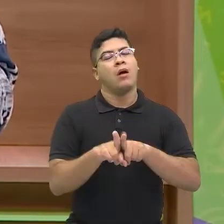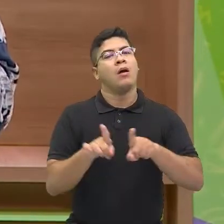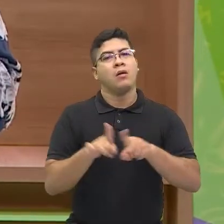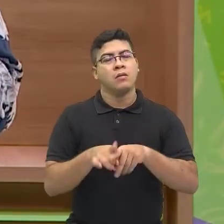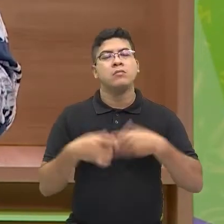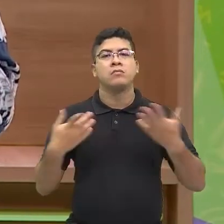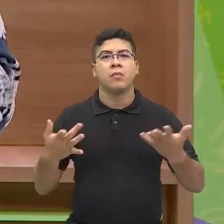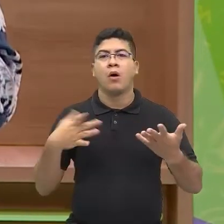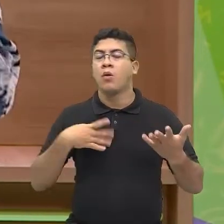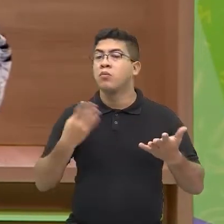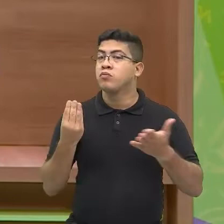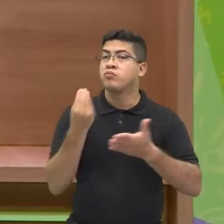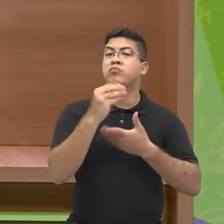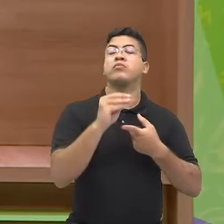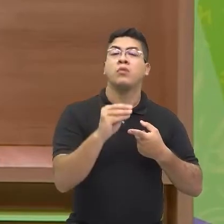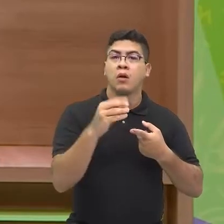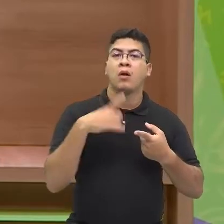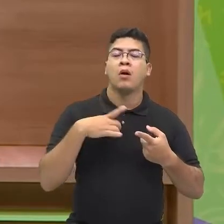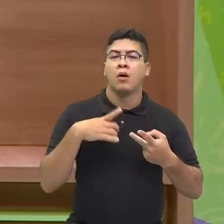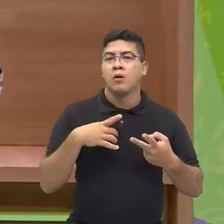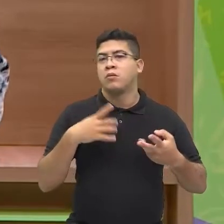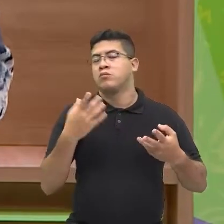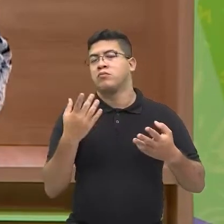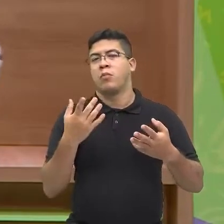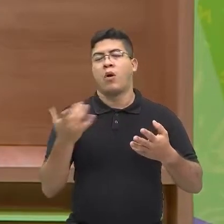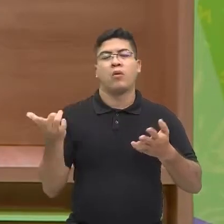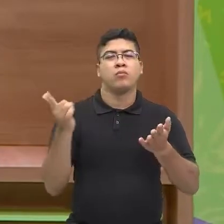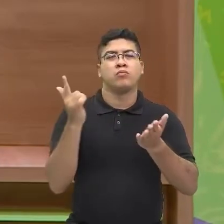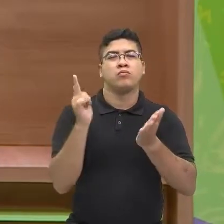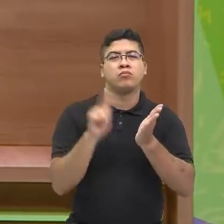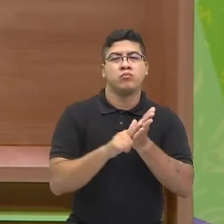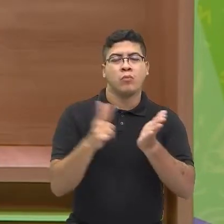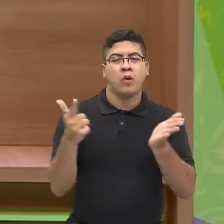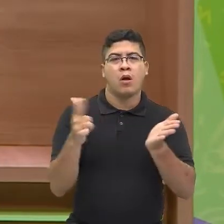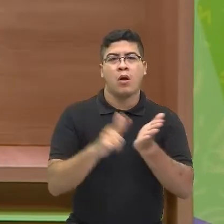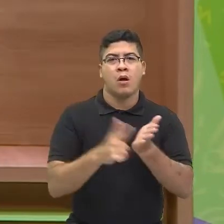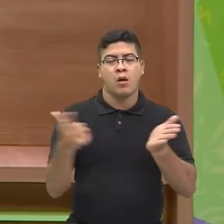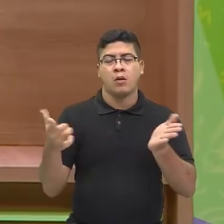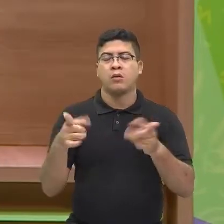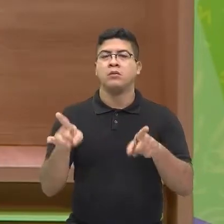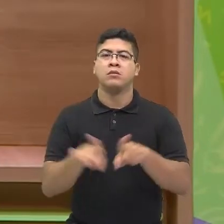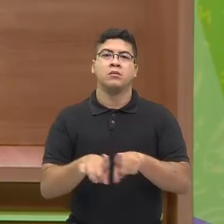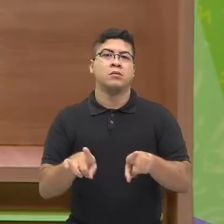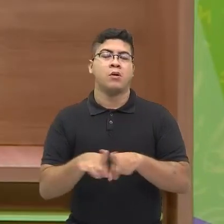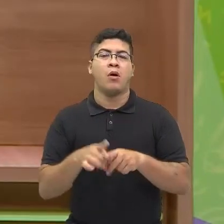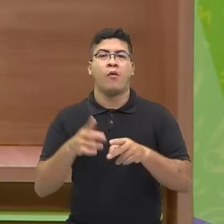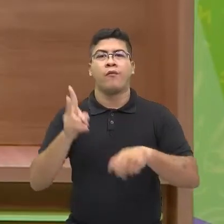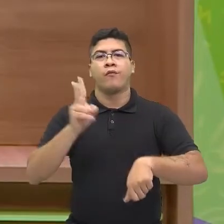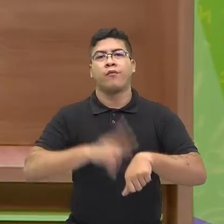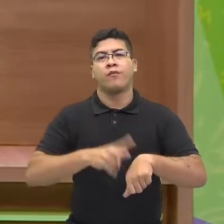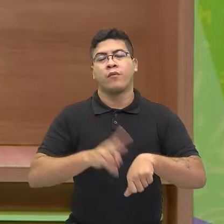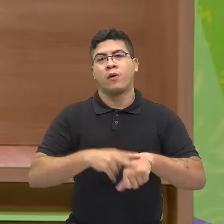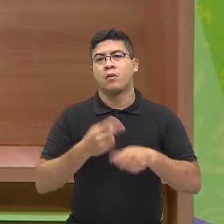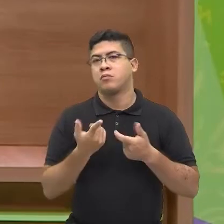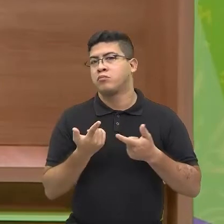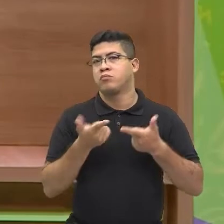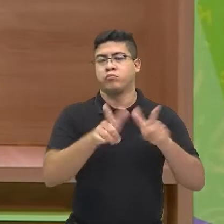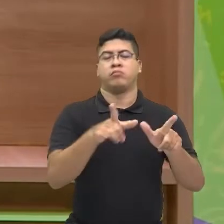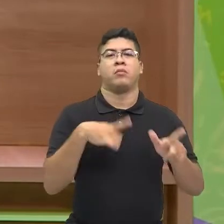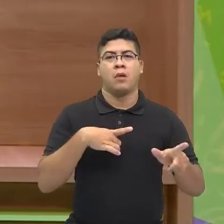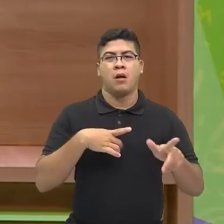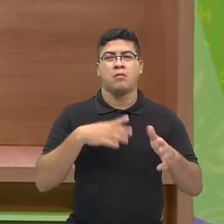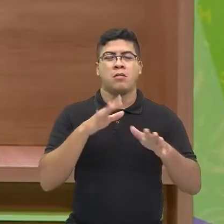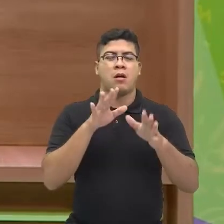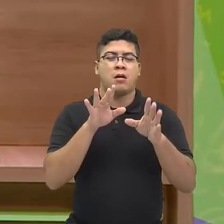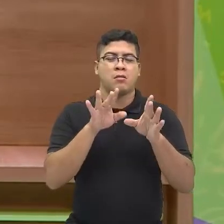a colocar o quê? Pedaços de jornais, pedaços de vidro, onde causava ao espectador a sensação